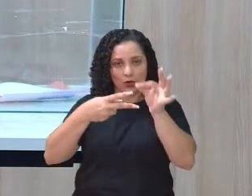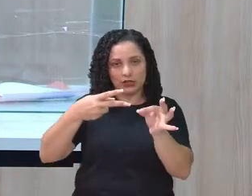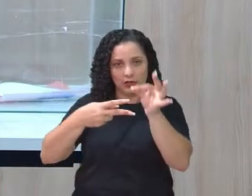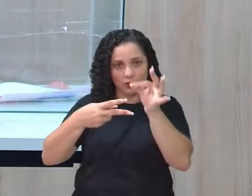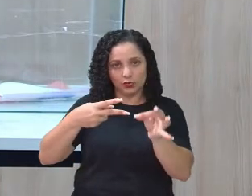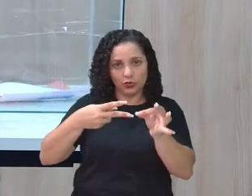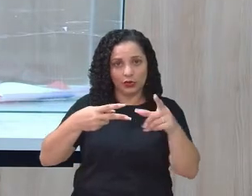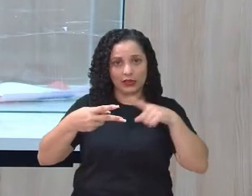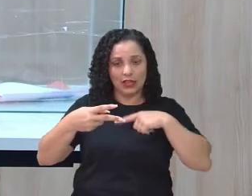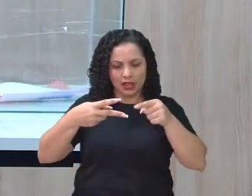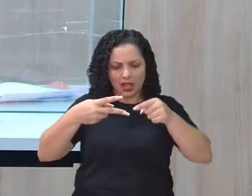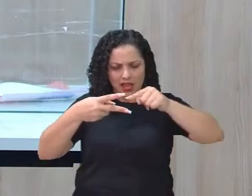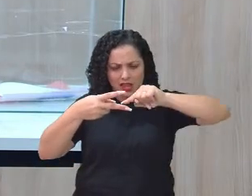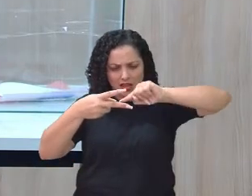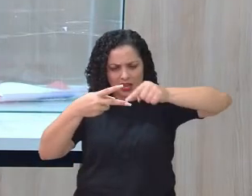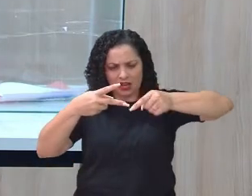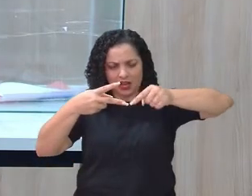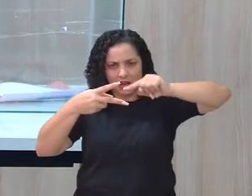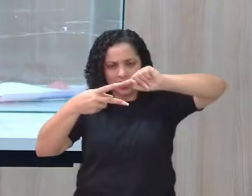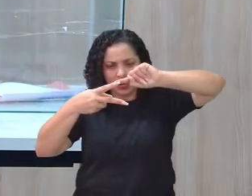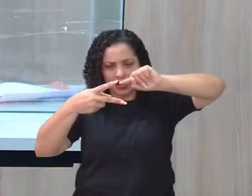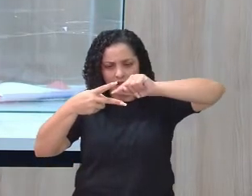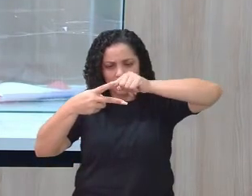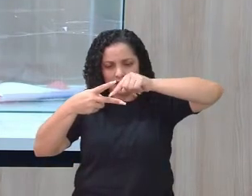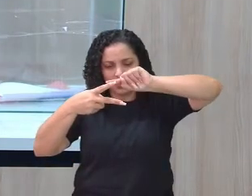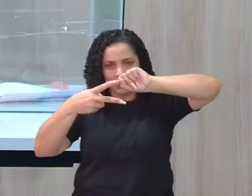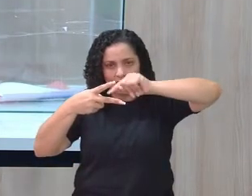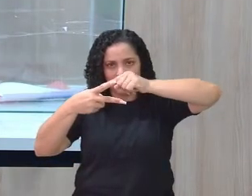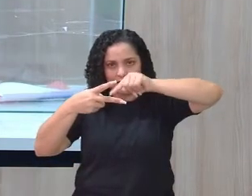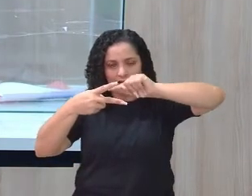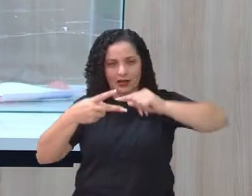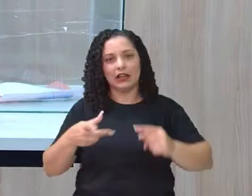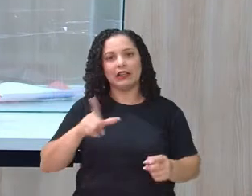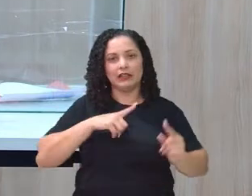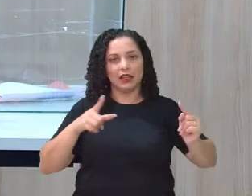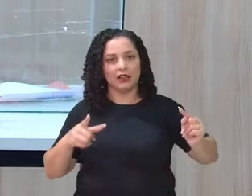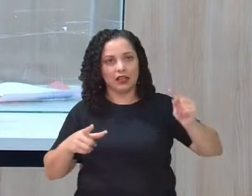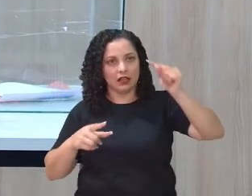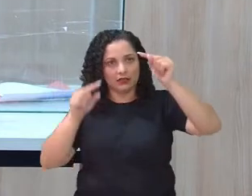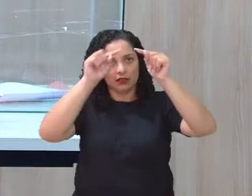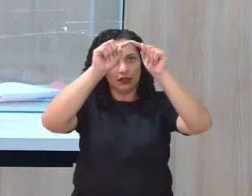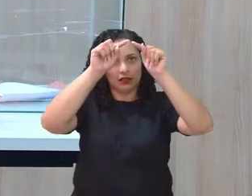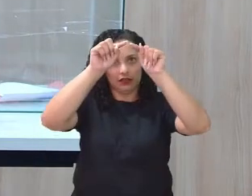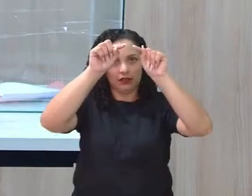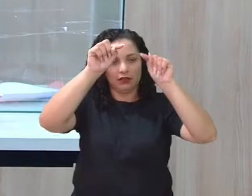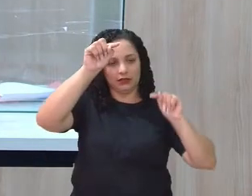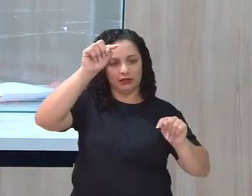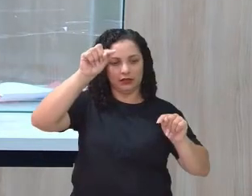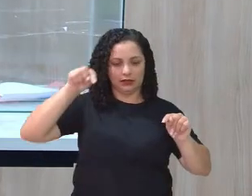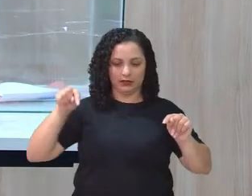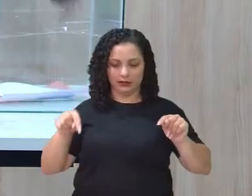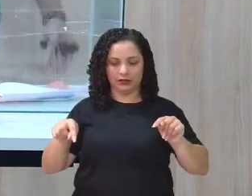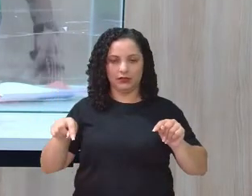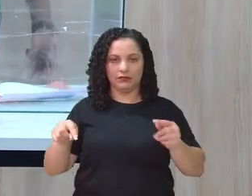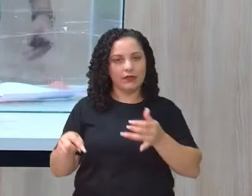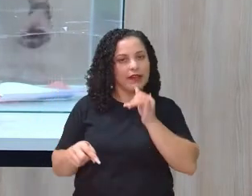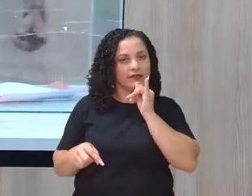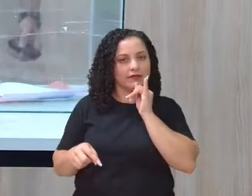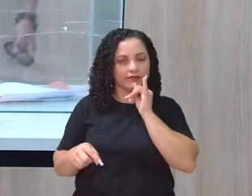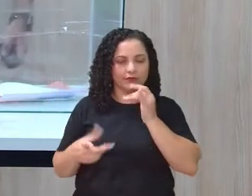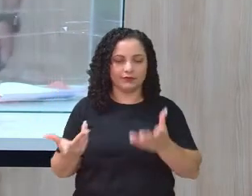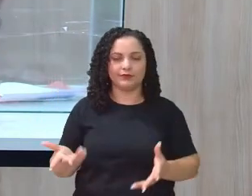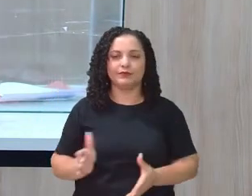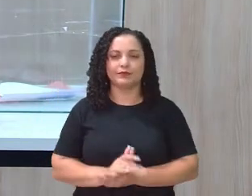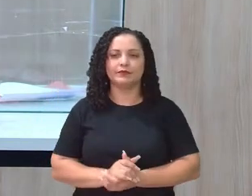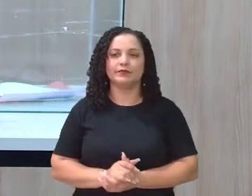aberturas formadas pelos lados ou pelas arestas, né? Como a gente estava falando aí em relação aos sólidos